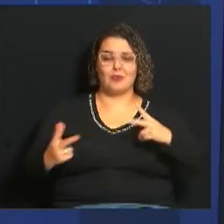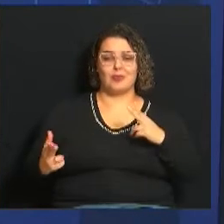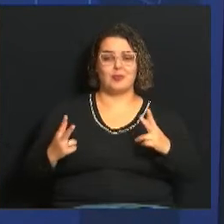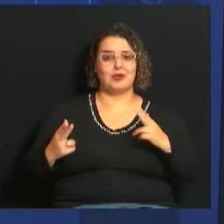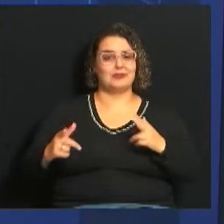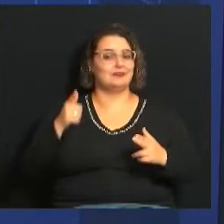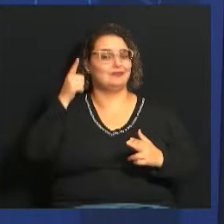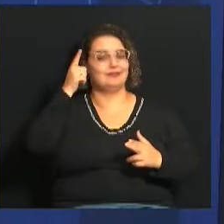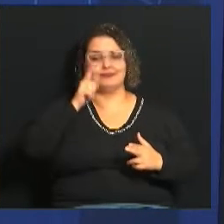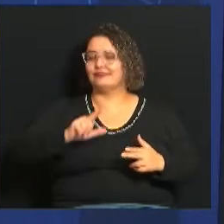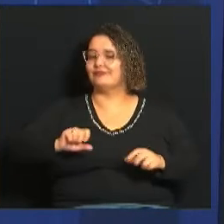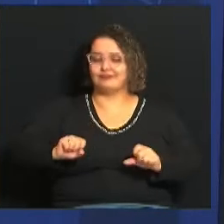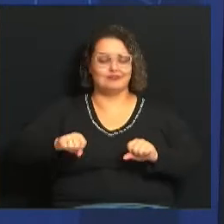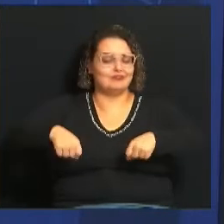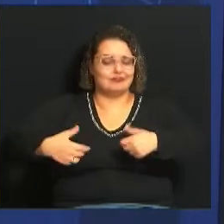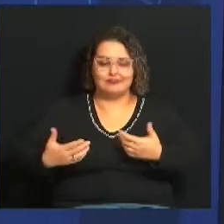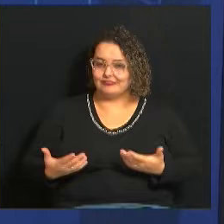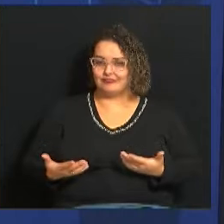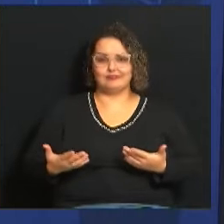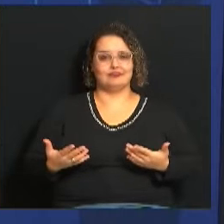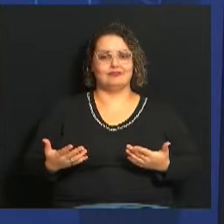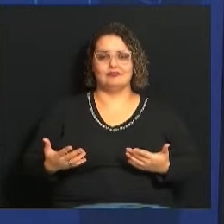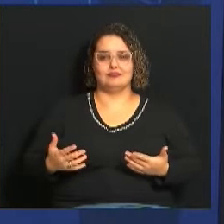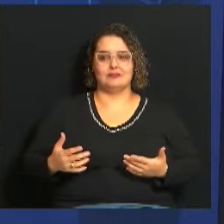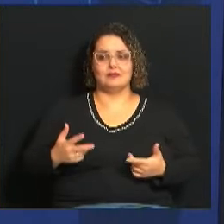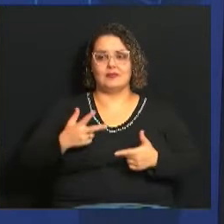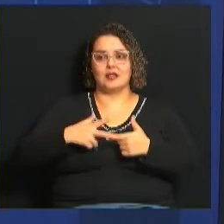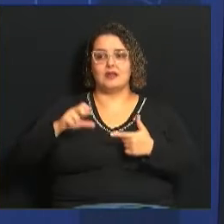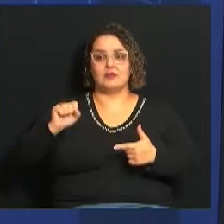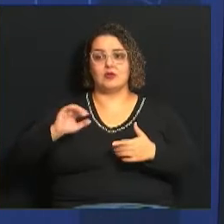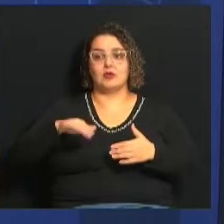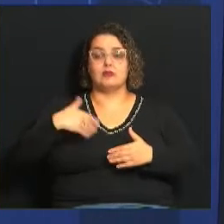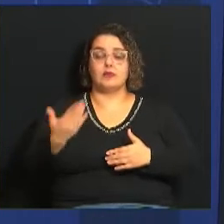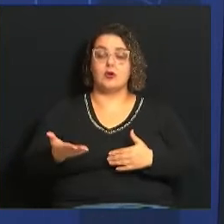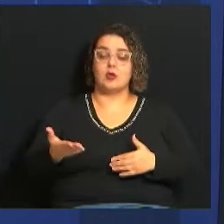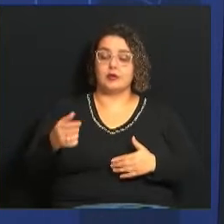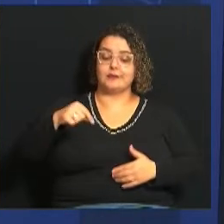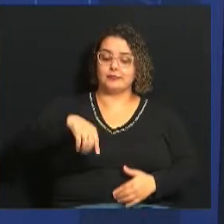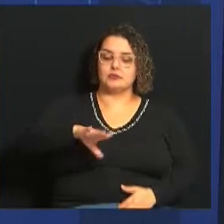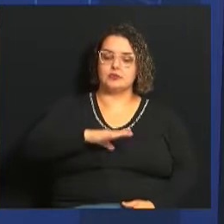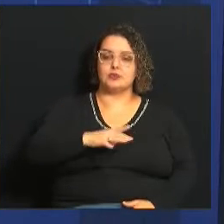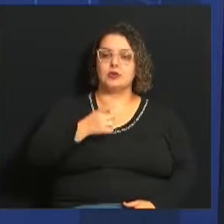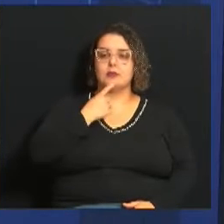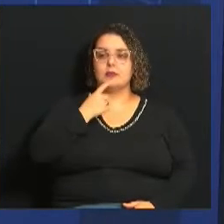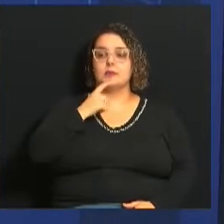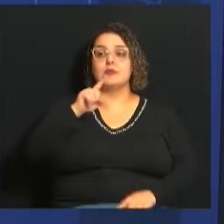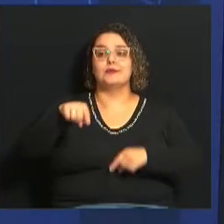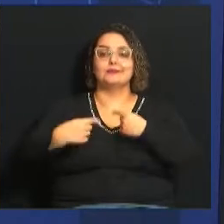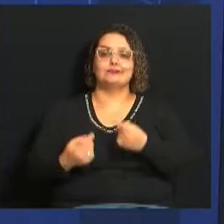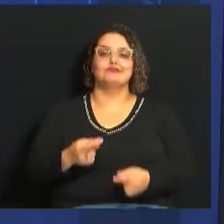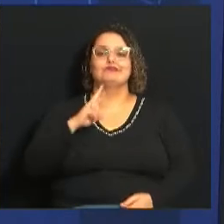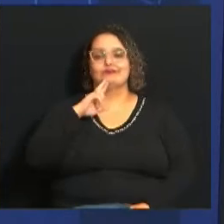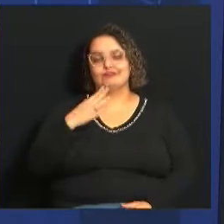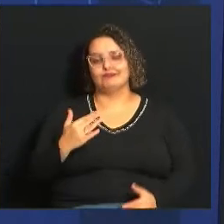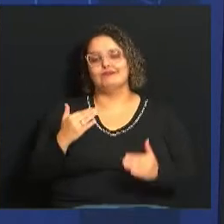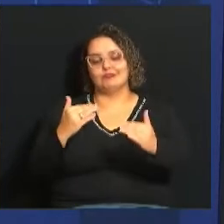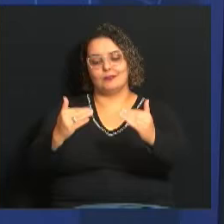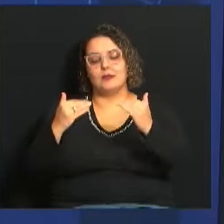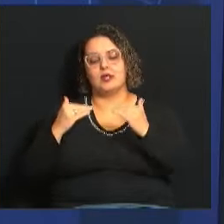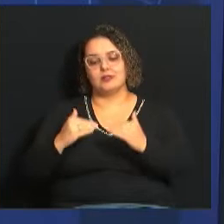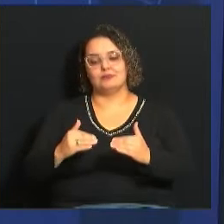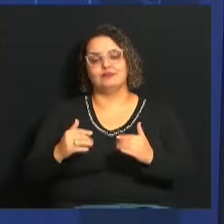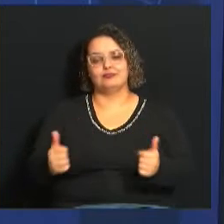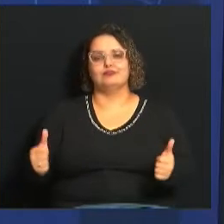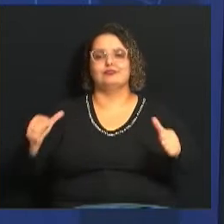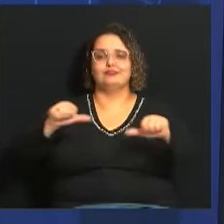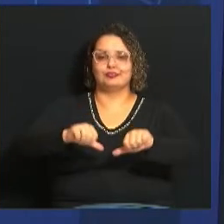para conquistar a primeira vitória fora de casa. E por conta dos outros resultados, entrou na zona de rebaixamento